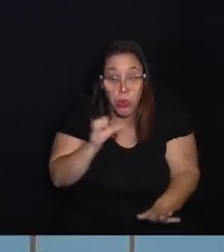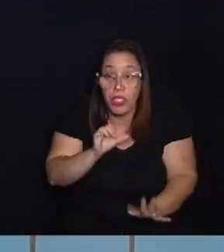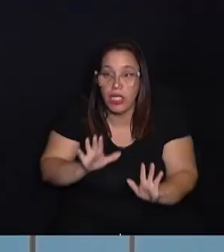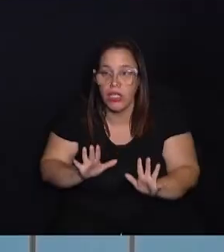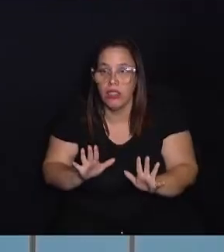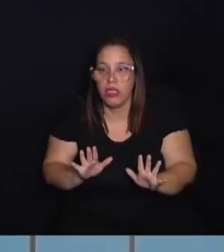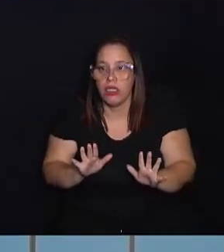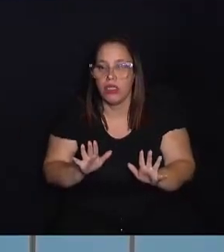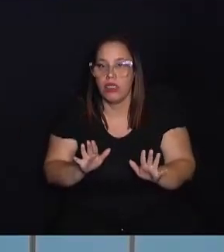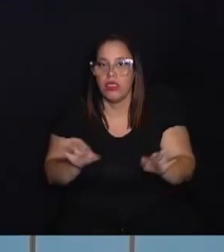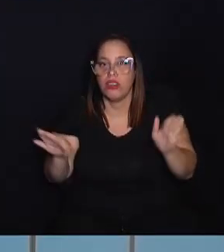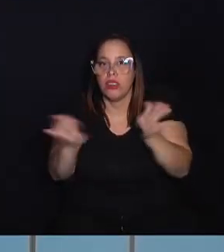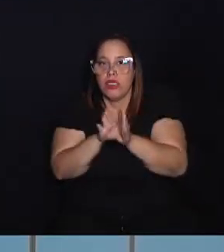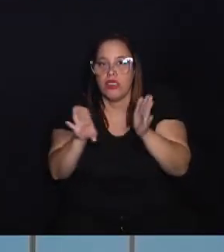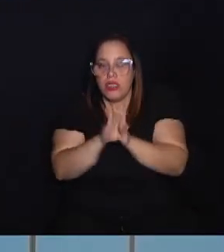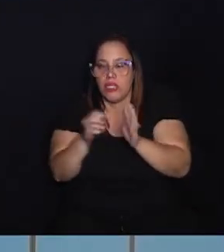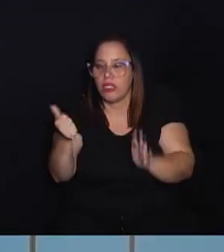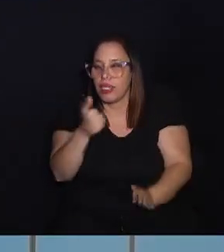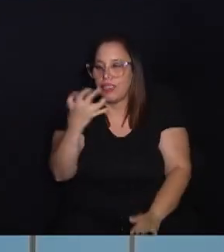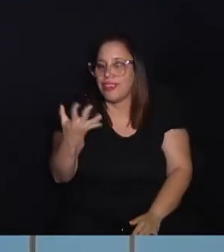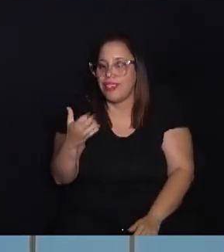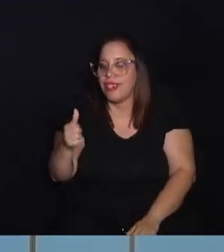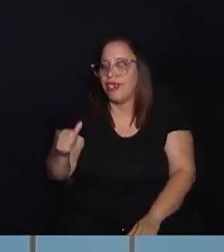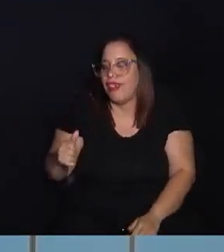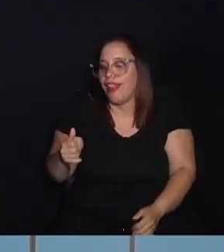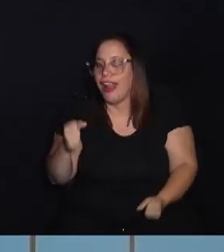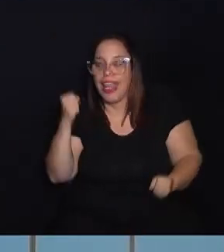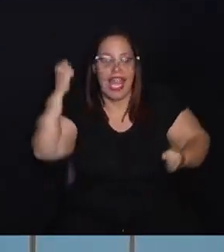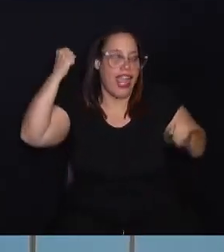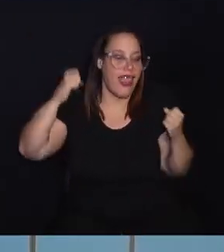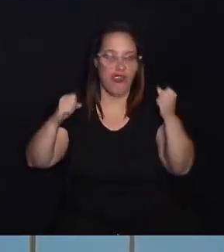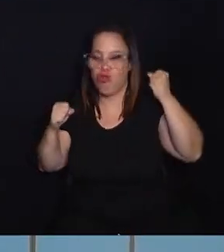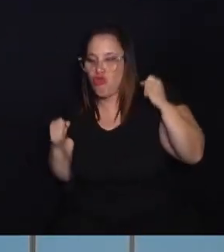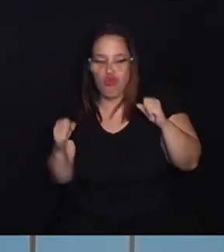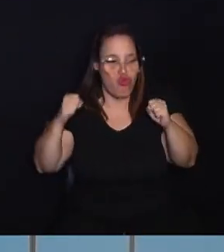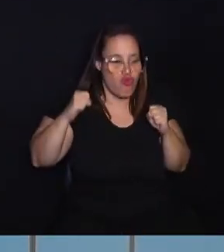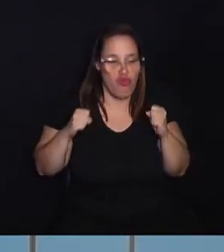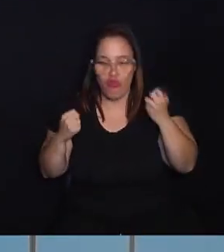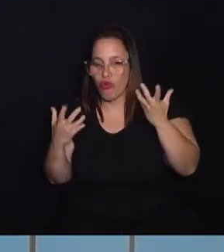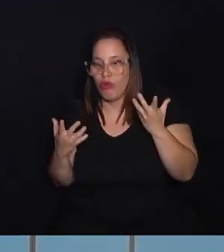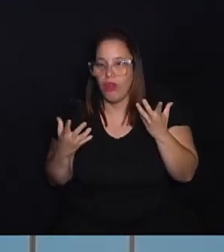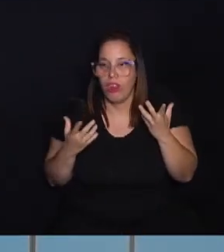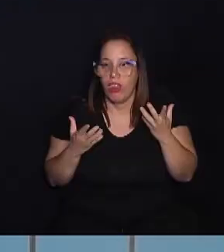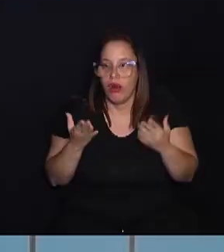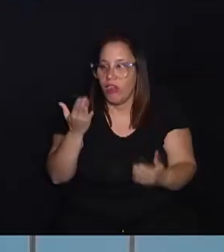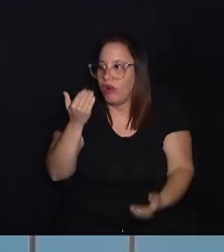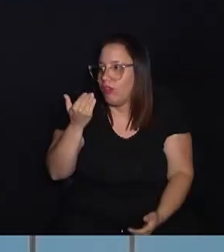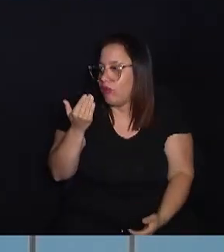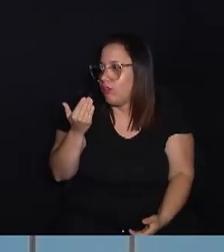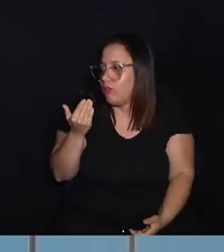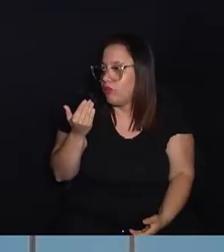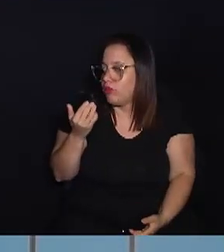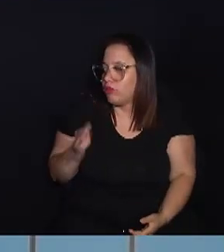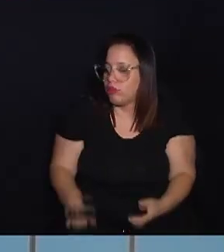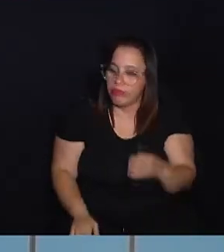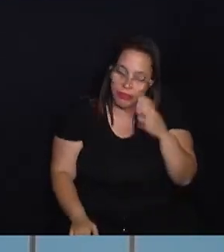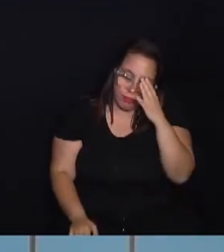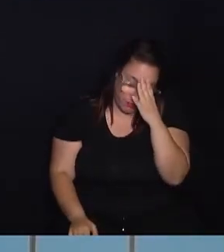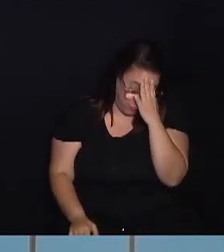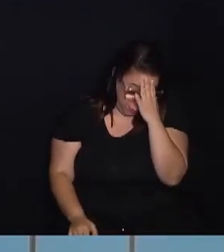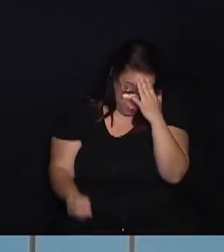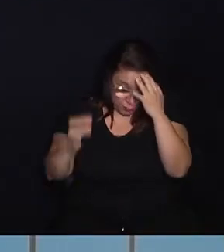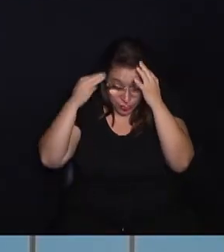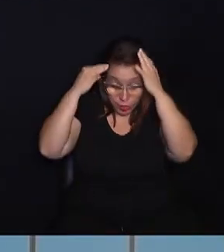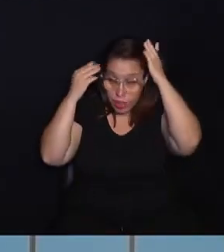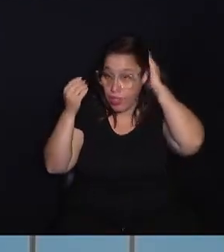E aí, quando ele chega com 14 anos, que ele bebe, vai na balada e sente aquele prazer tal, porque aí já fica na memória, mas ele